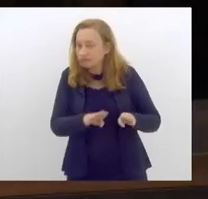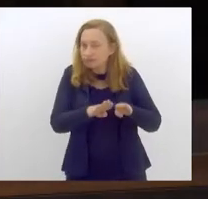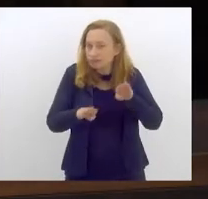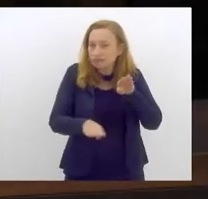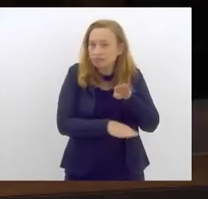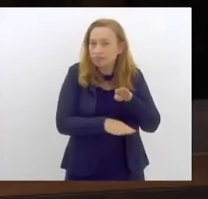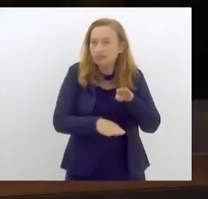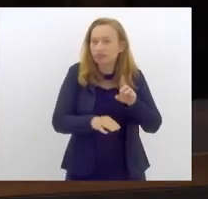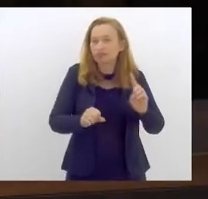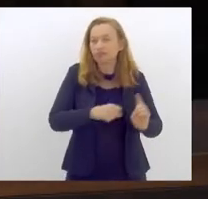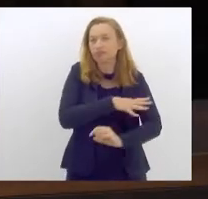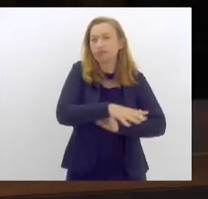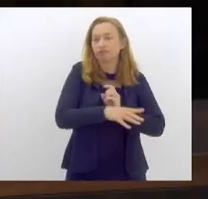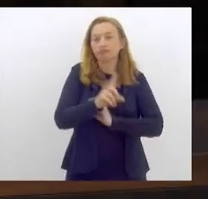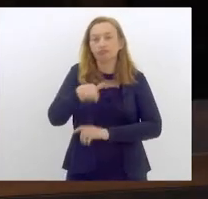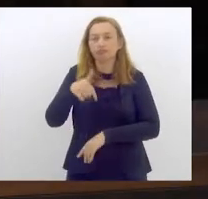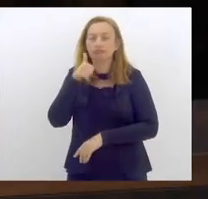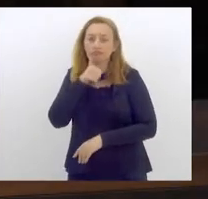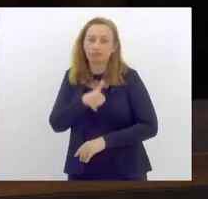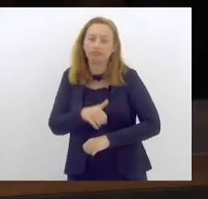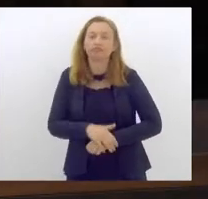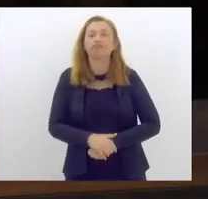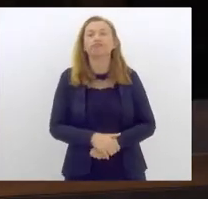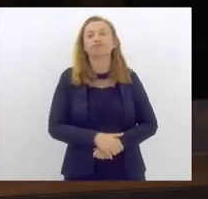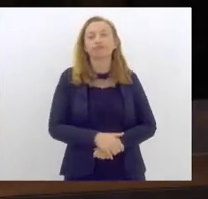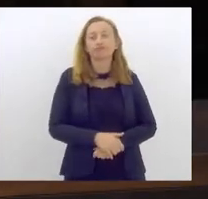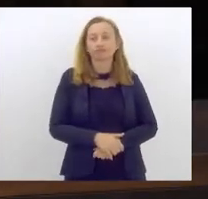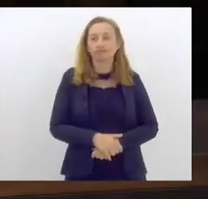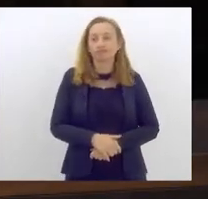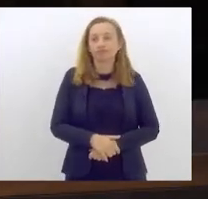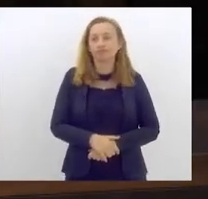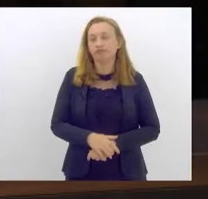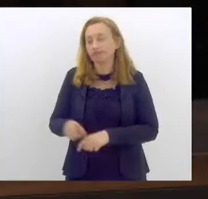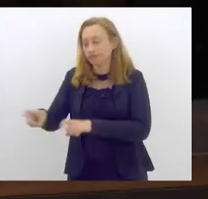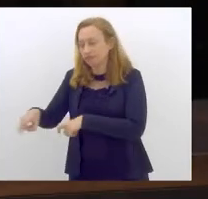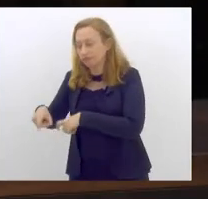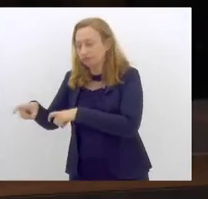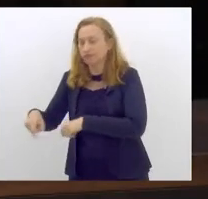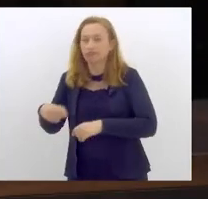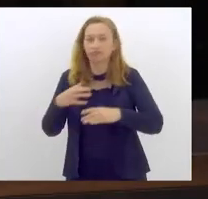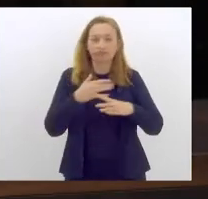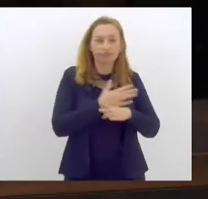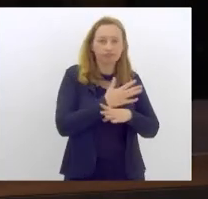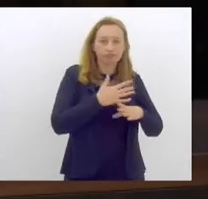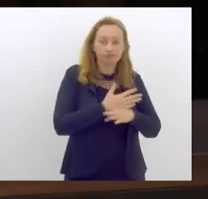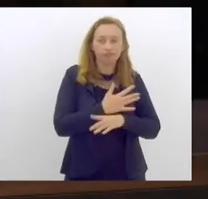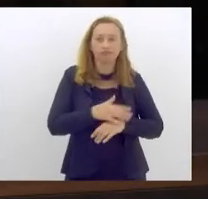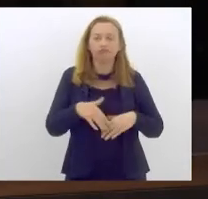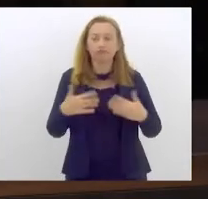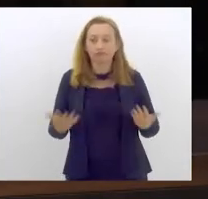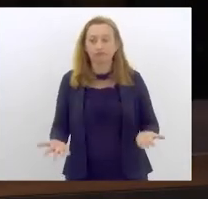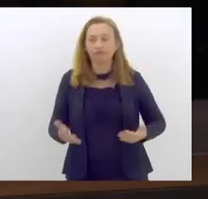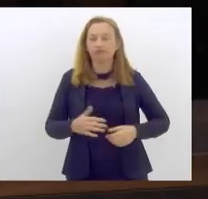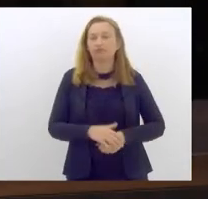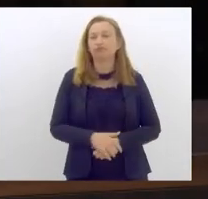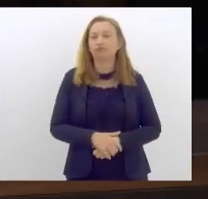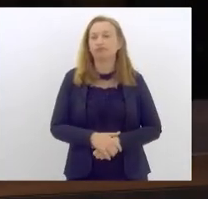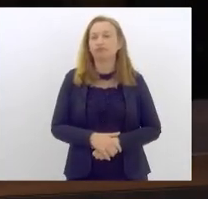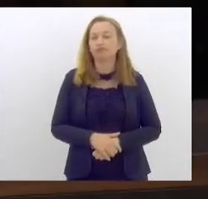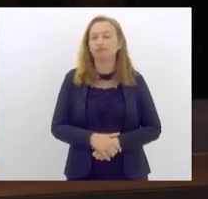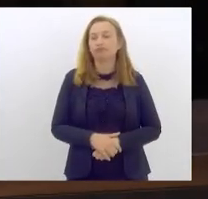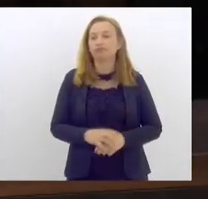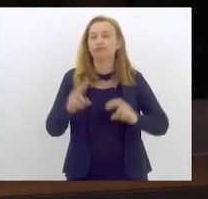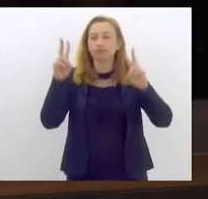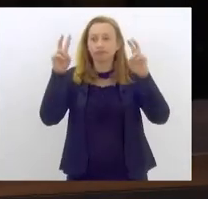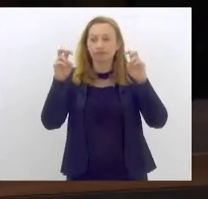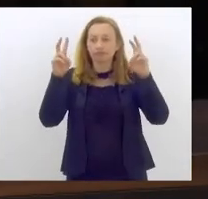são as mulheres são as mulheres no campo e na cidade então o tema